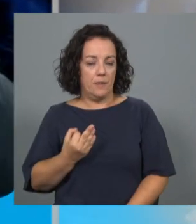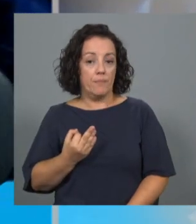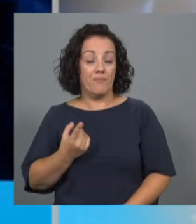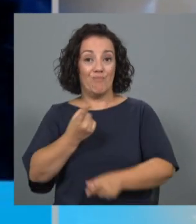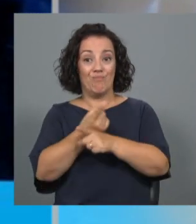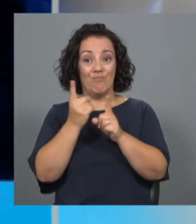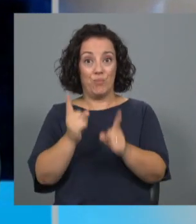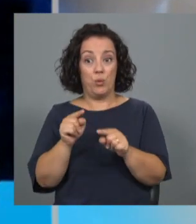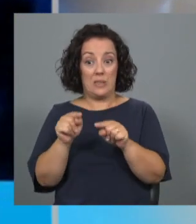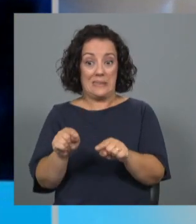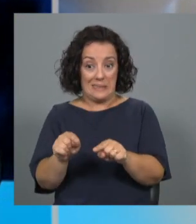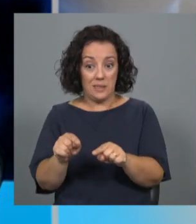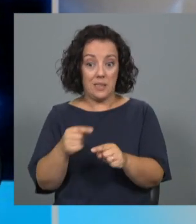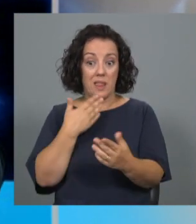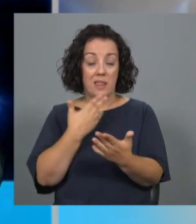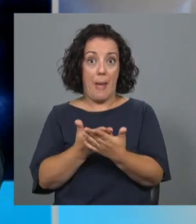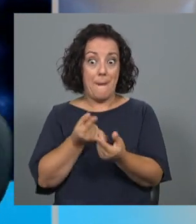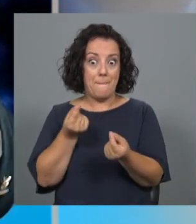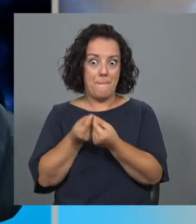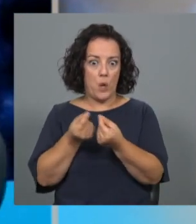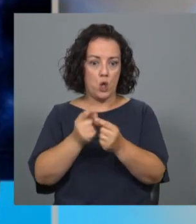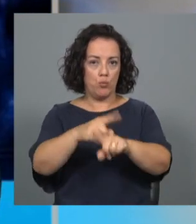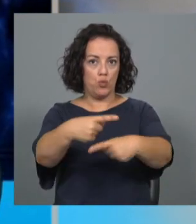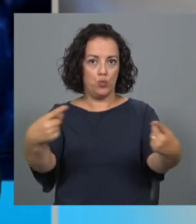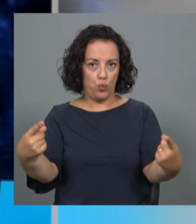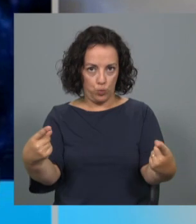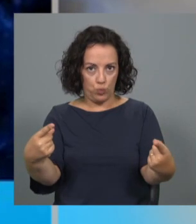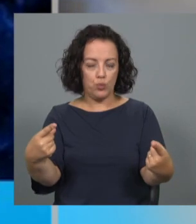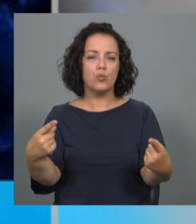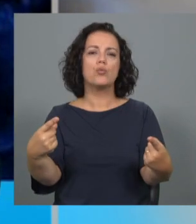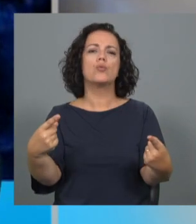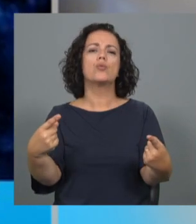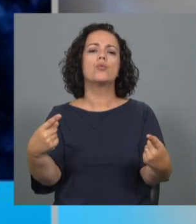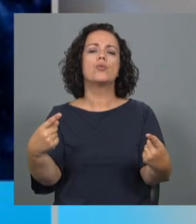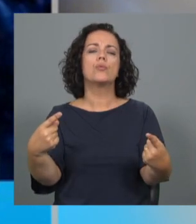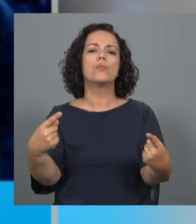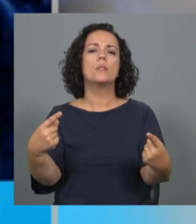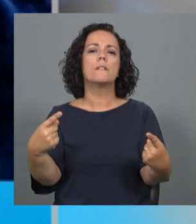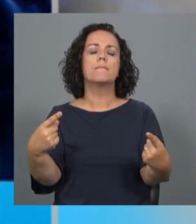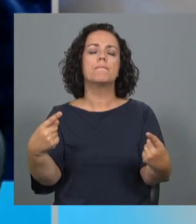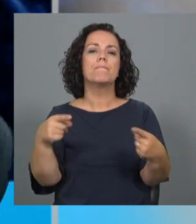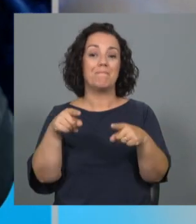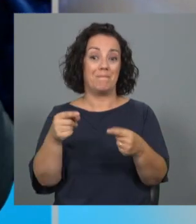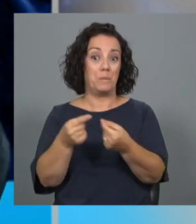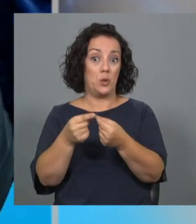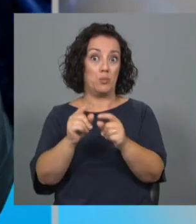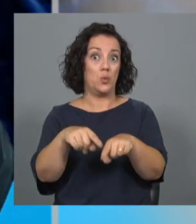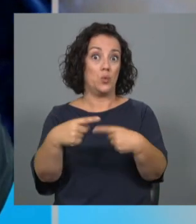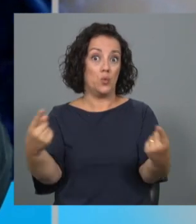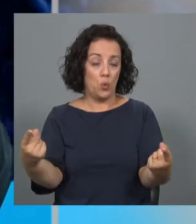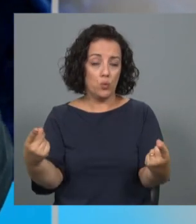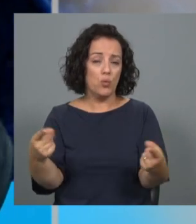ao fazer-nos próximos dos outros, ao sermos compassivos com os outros, Deus é